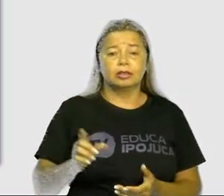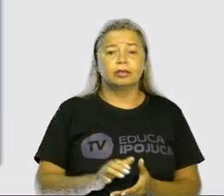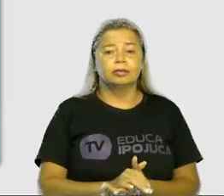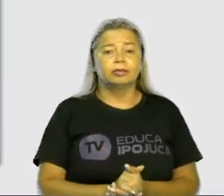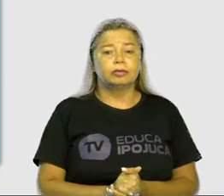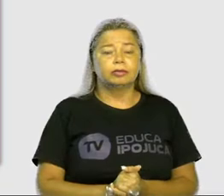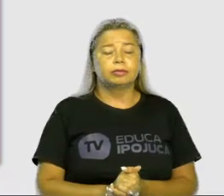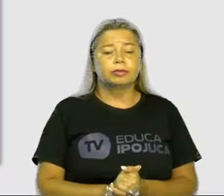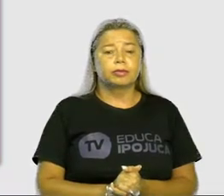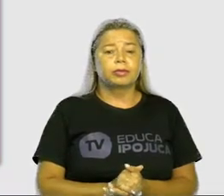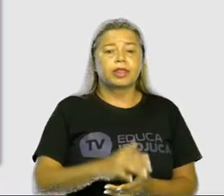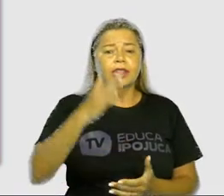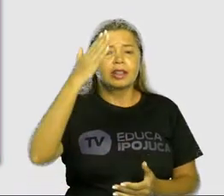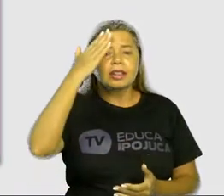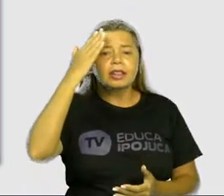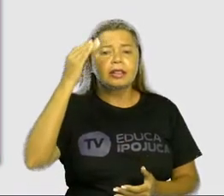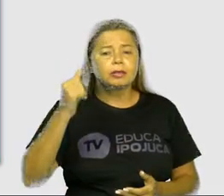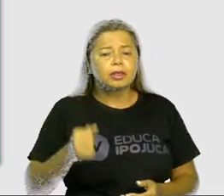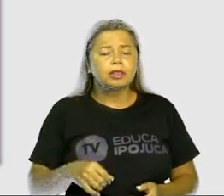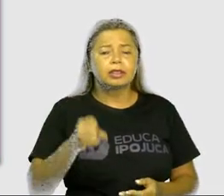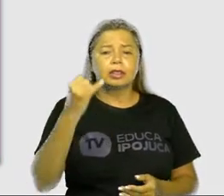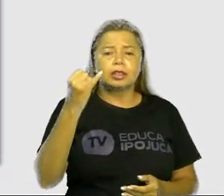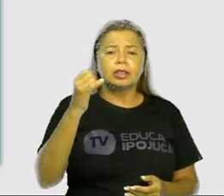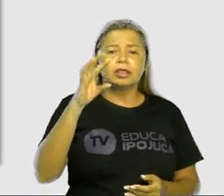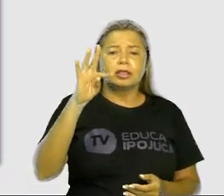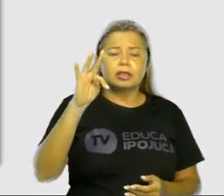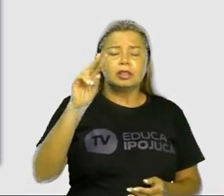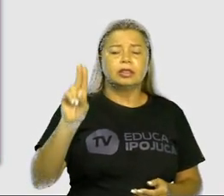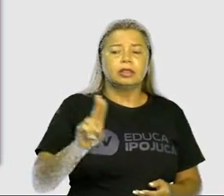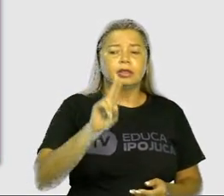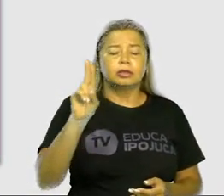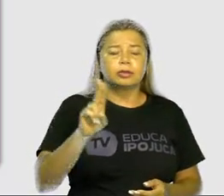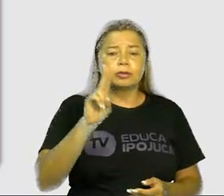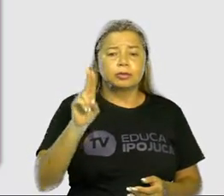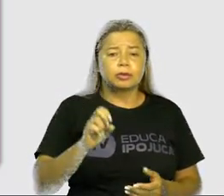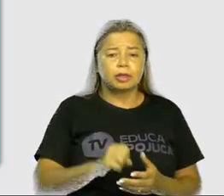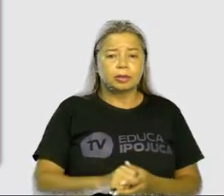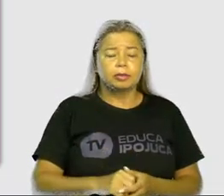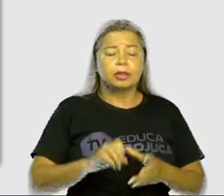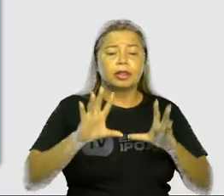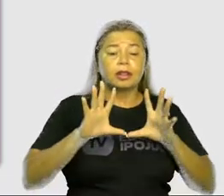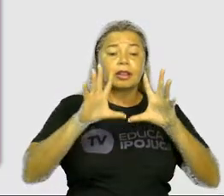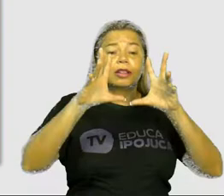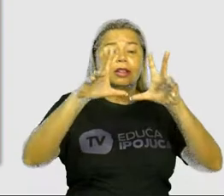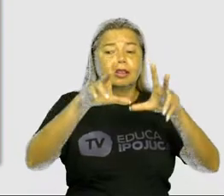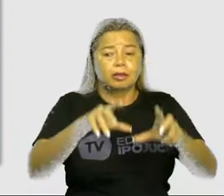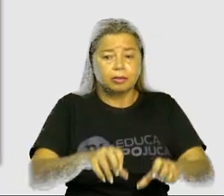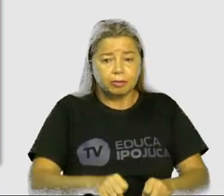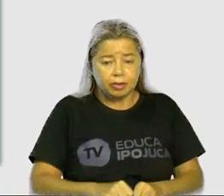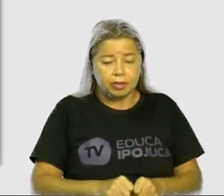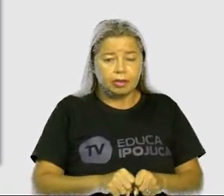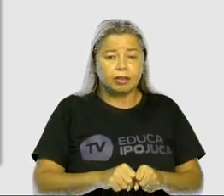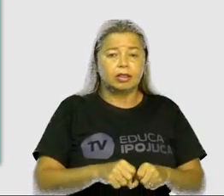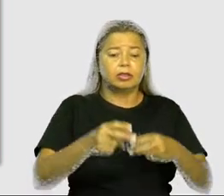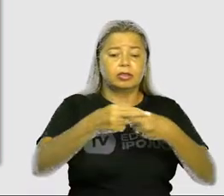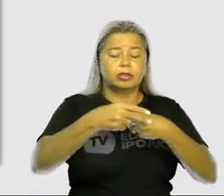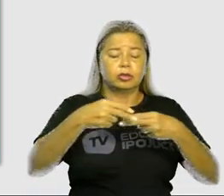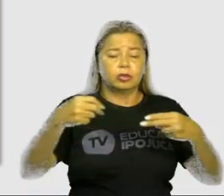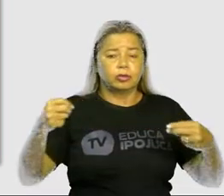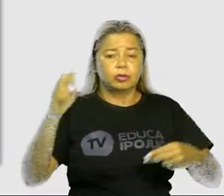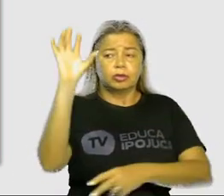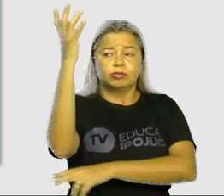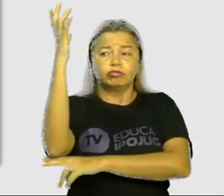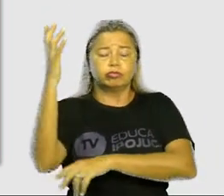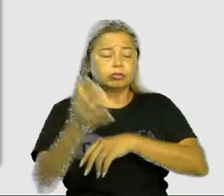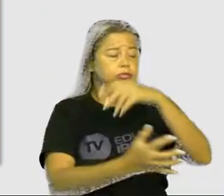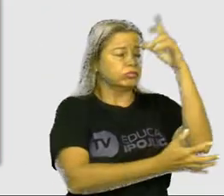que o it eu sempre vou utilizar para animais, objetos e fenômenos da natureza, tá bom? Então, para